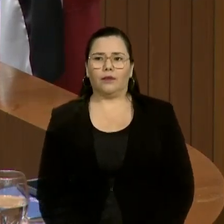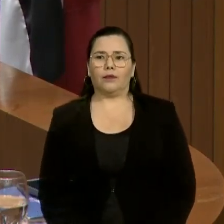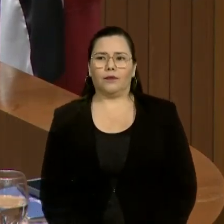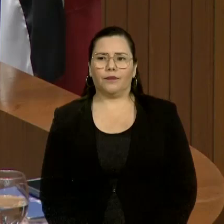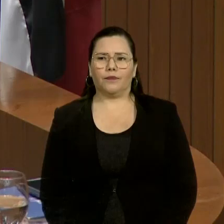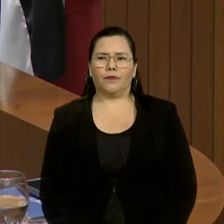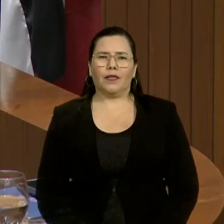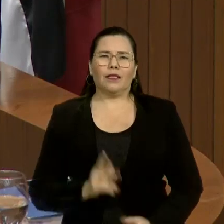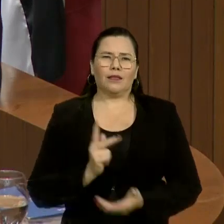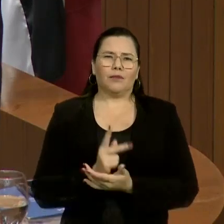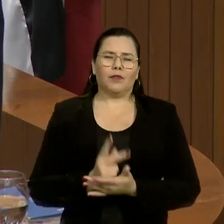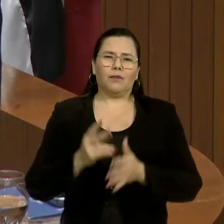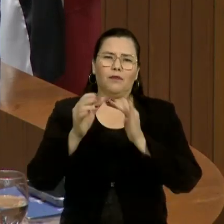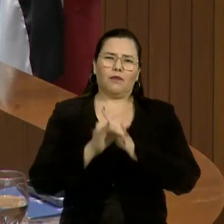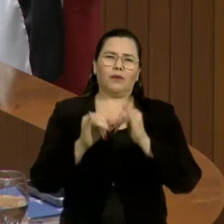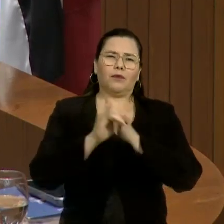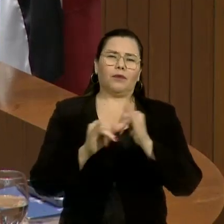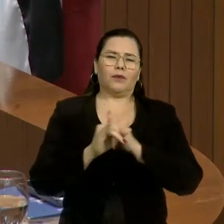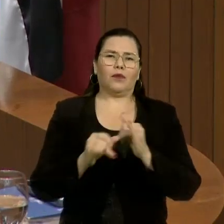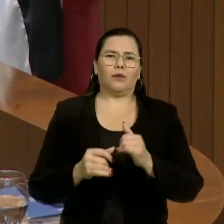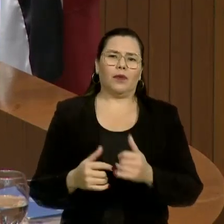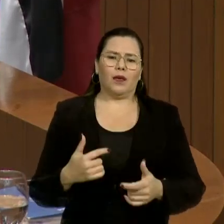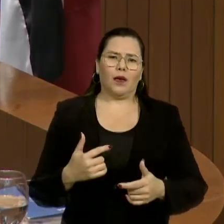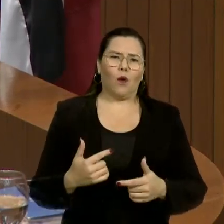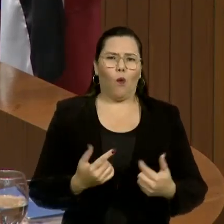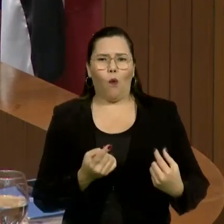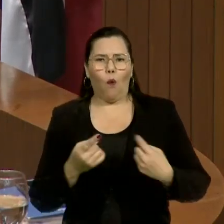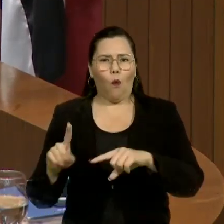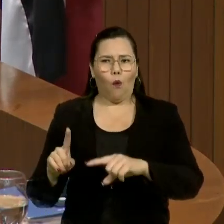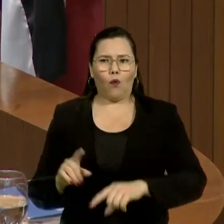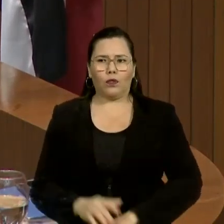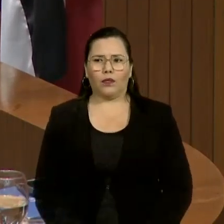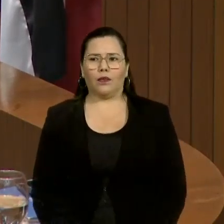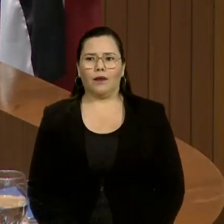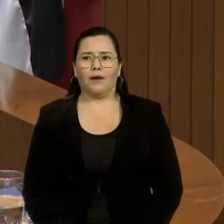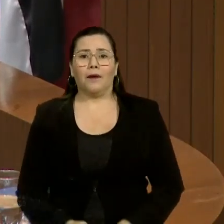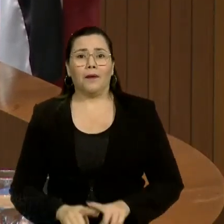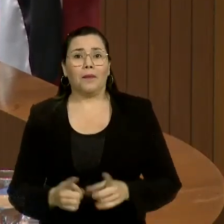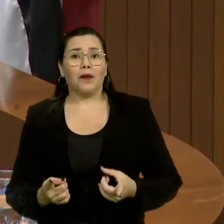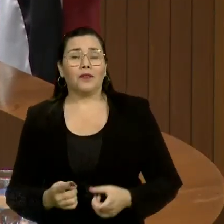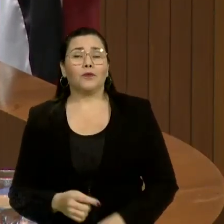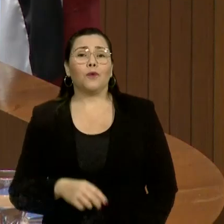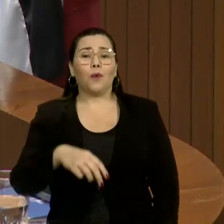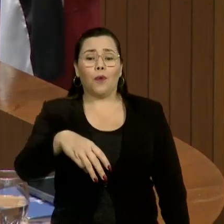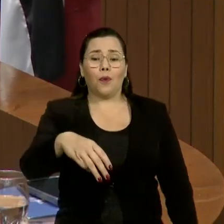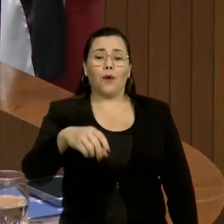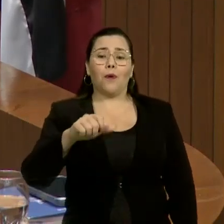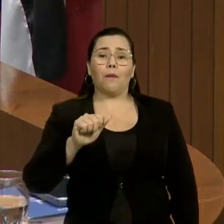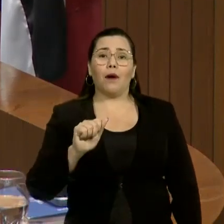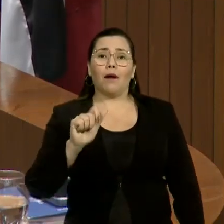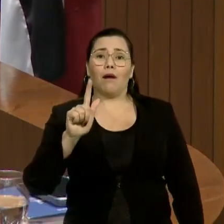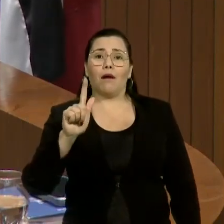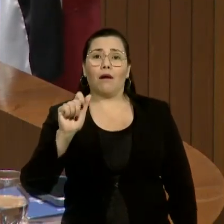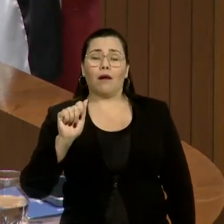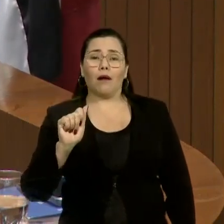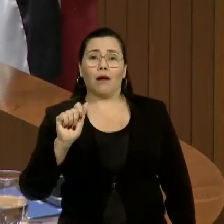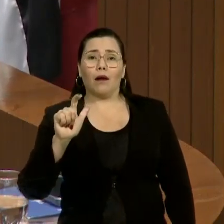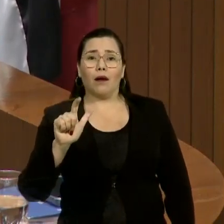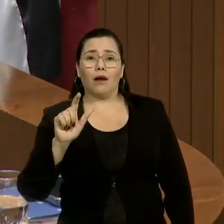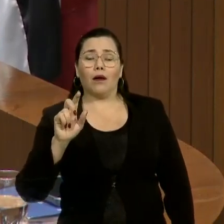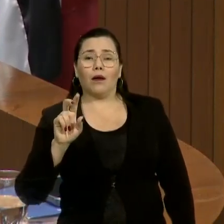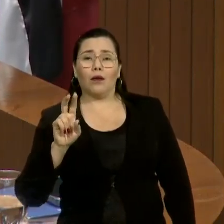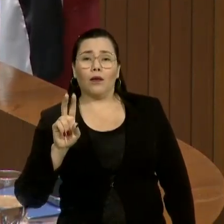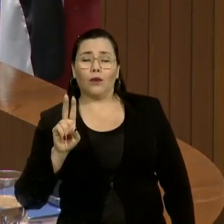Magazine Luiza, da Luiza Trajano, começou a, o quê? A importar produtos da plataforma